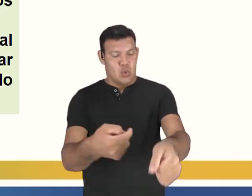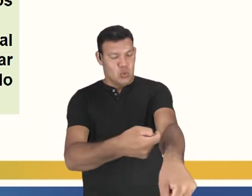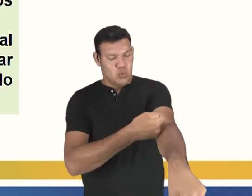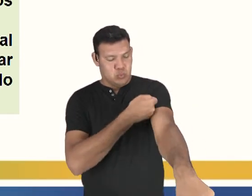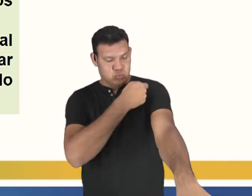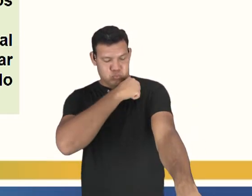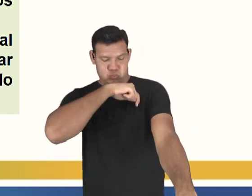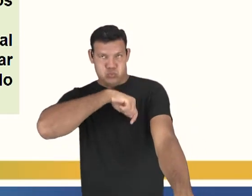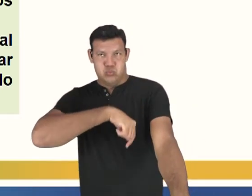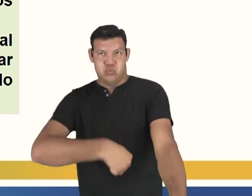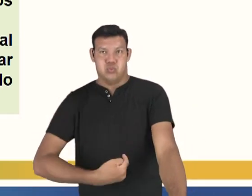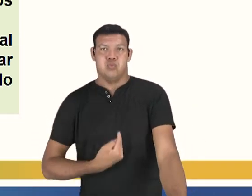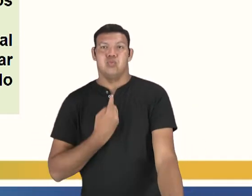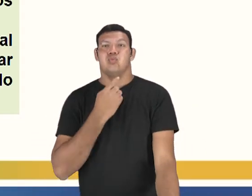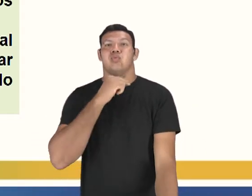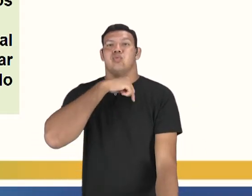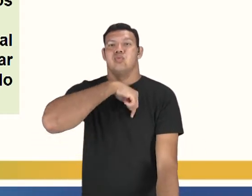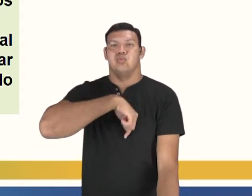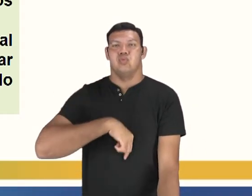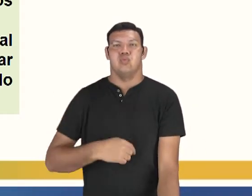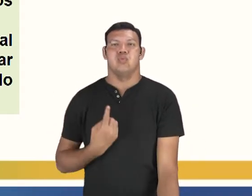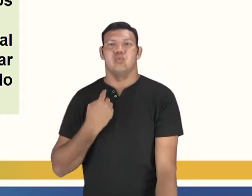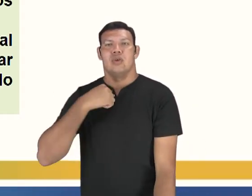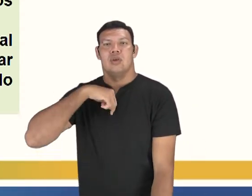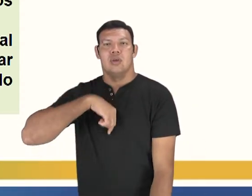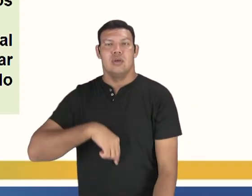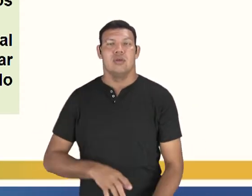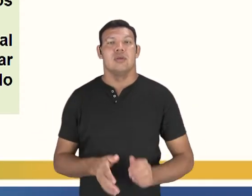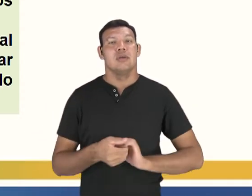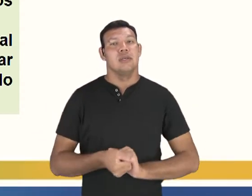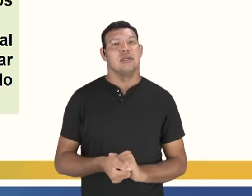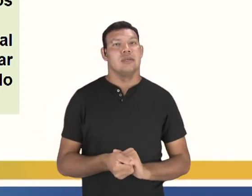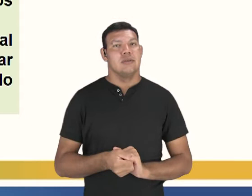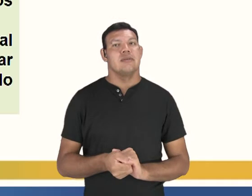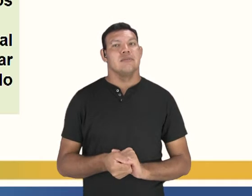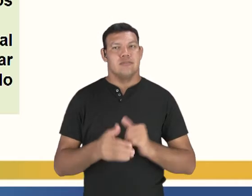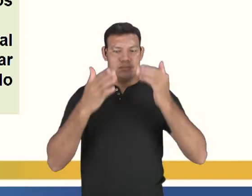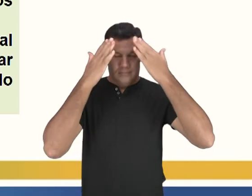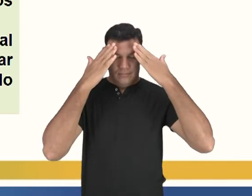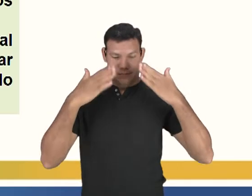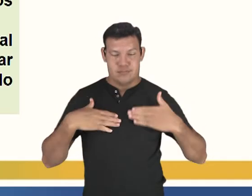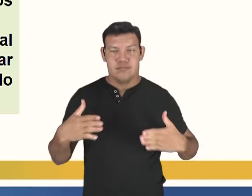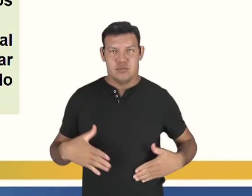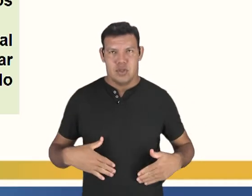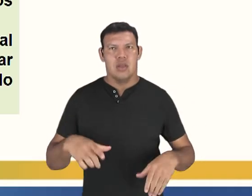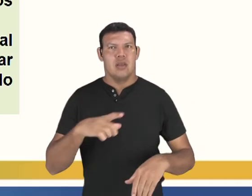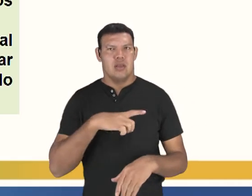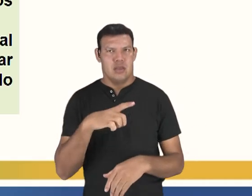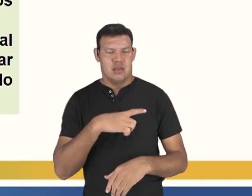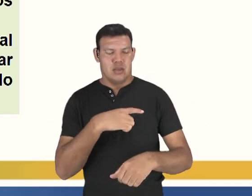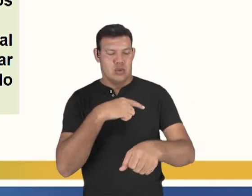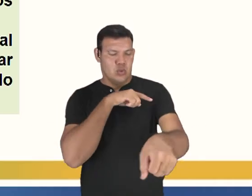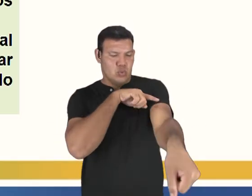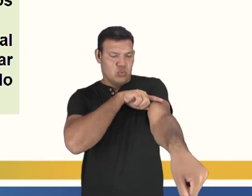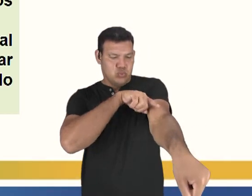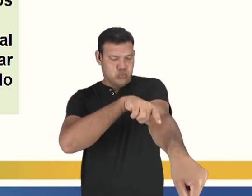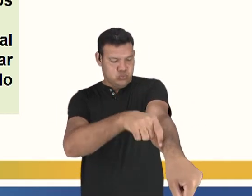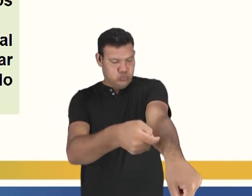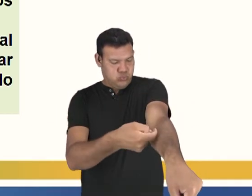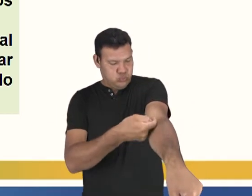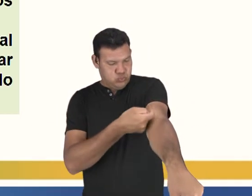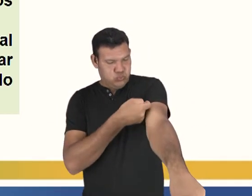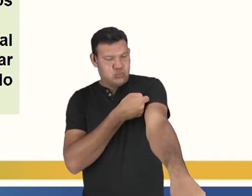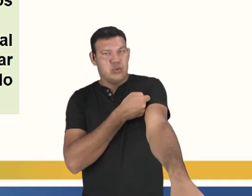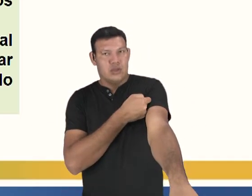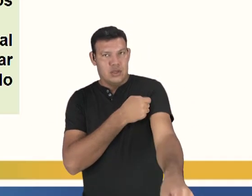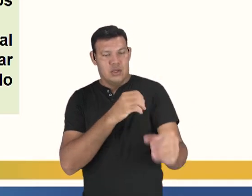nosso organismo, tá? Vocês podem ver aí na ilustração, né? Todo o nosso corpo ele é permeado de vasos sanguíneos, né? Dentro do